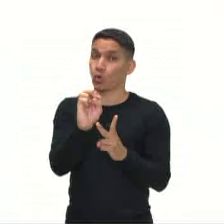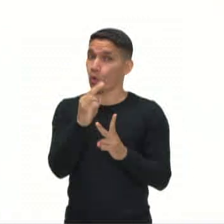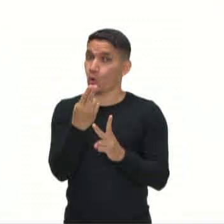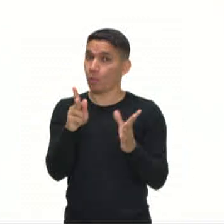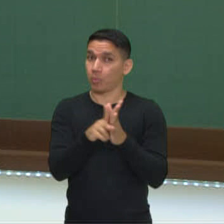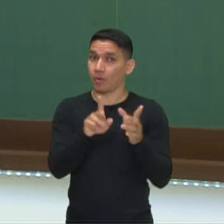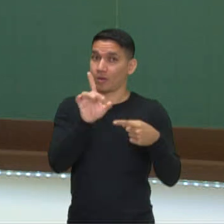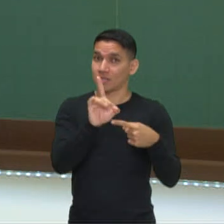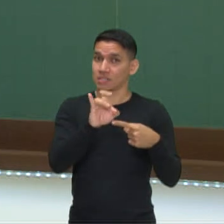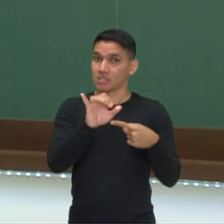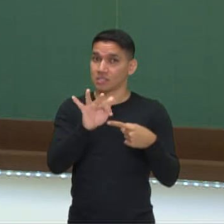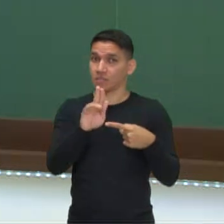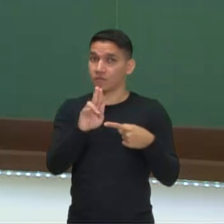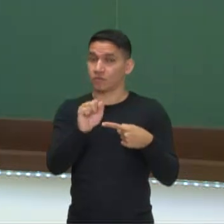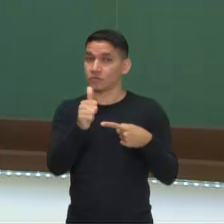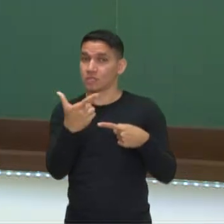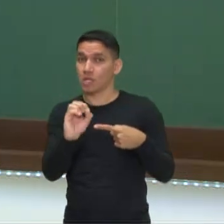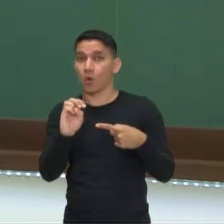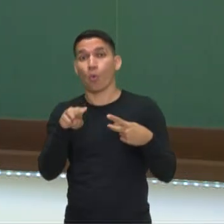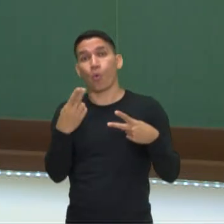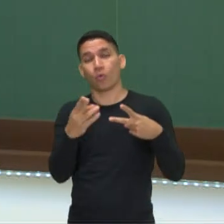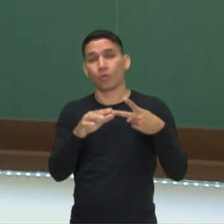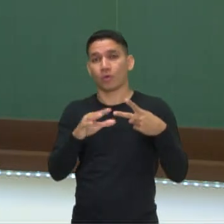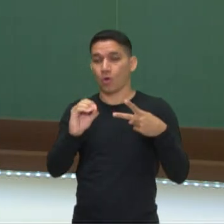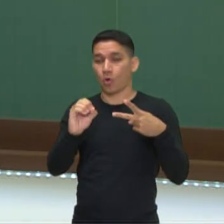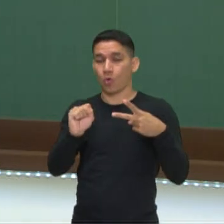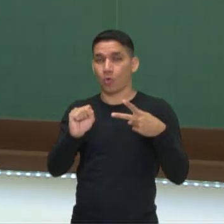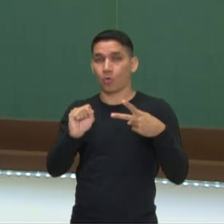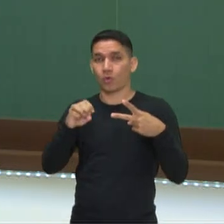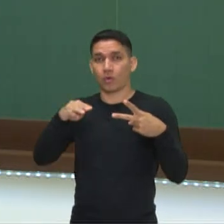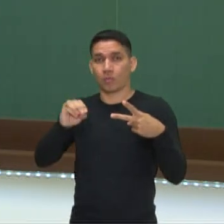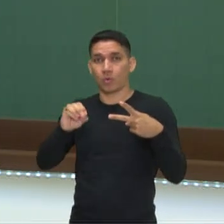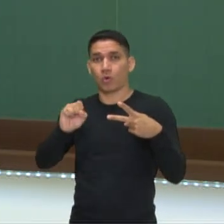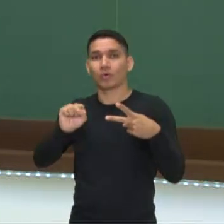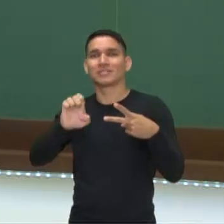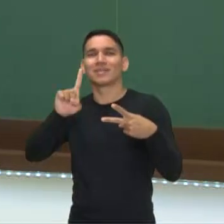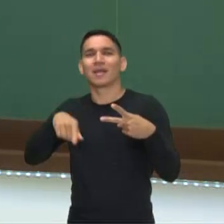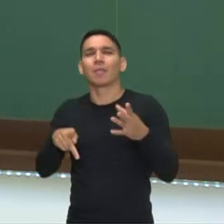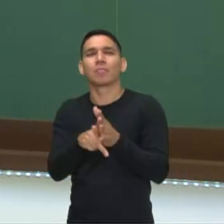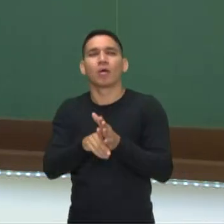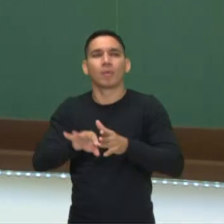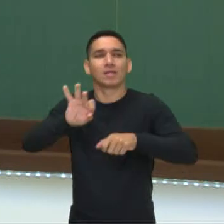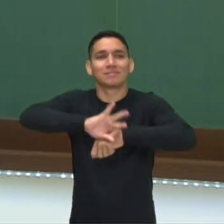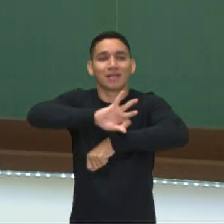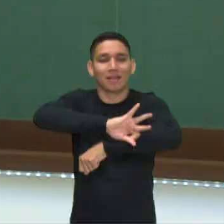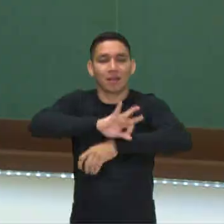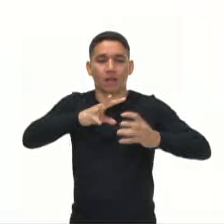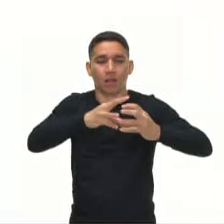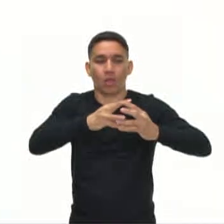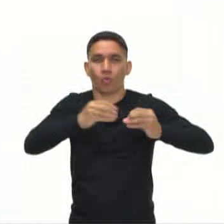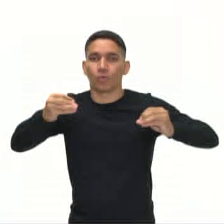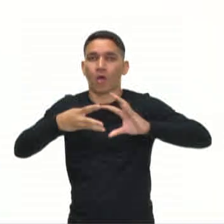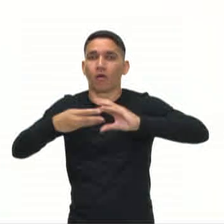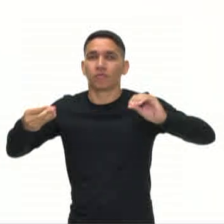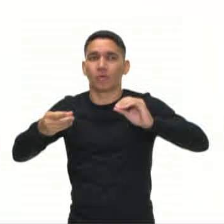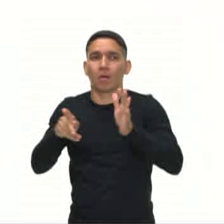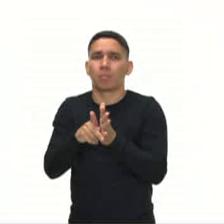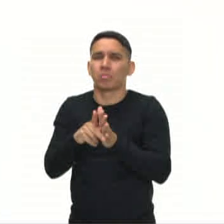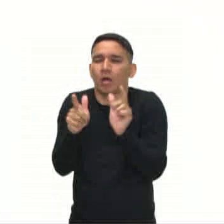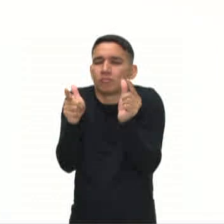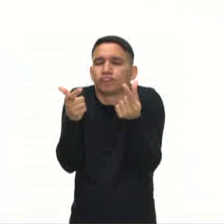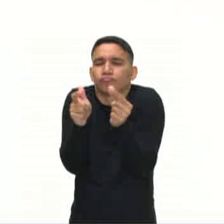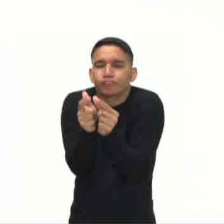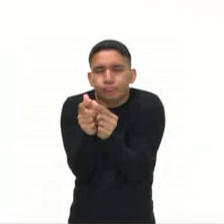difusão ou pela osmose, então de célula a célula. Como vocês podem ver na imagem, a briófita é uma planta muito